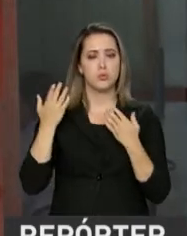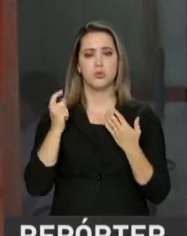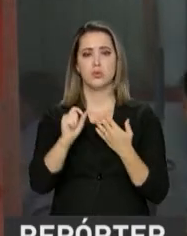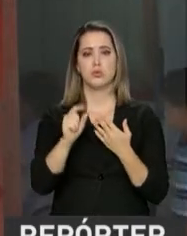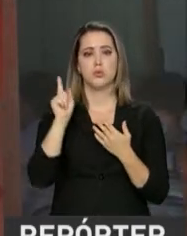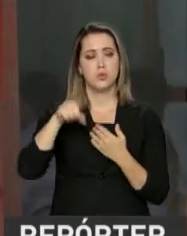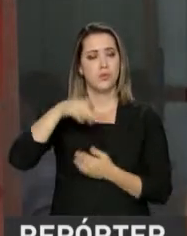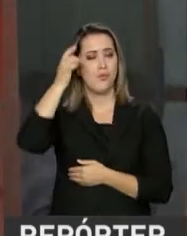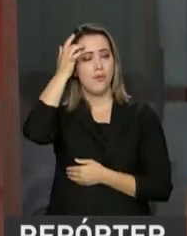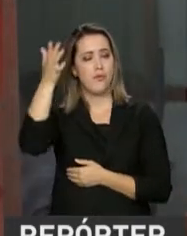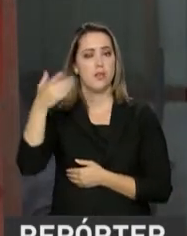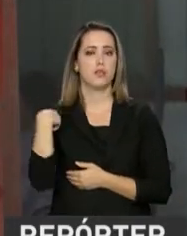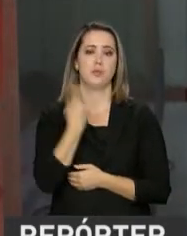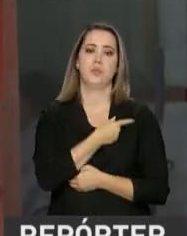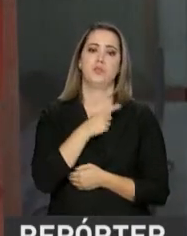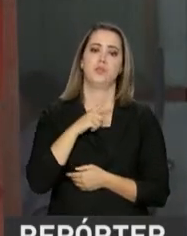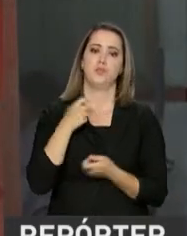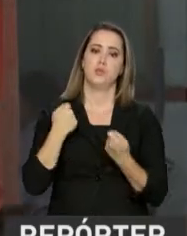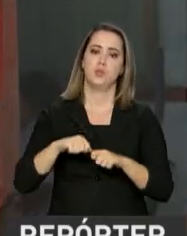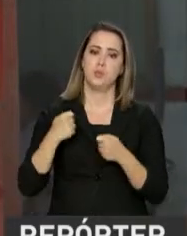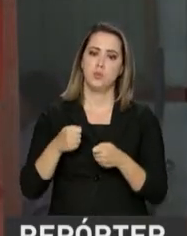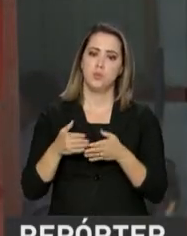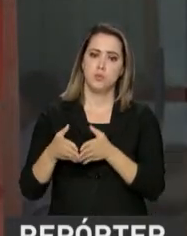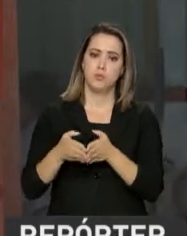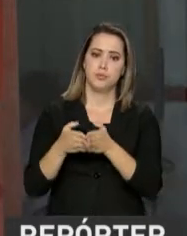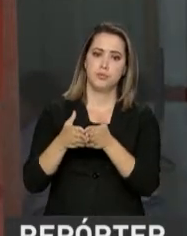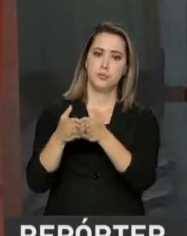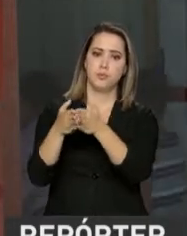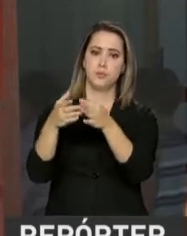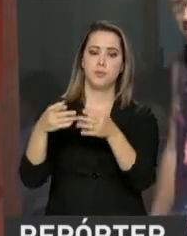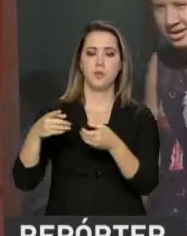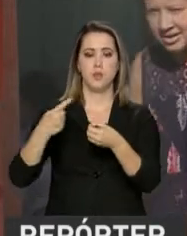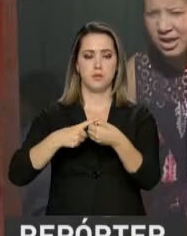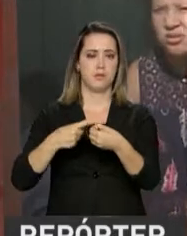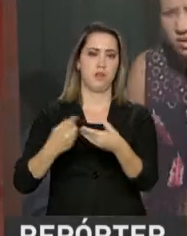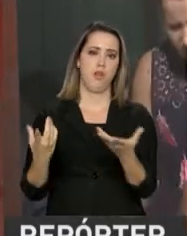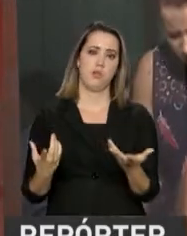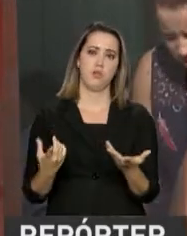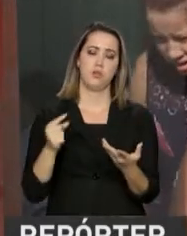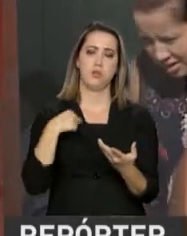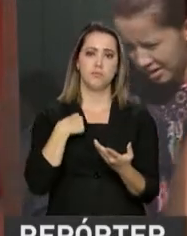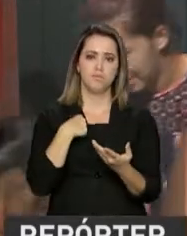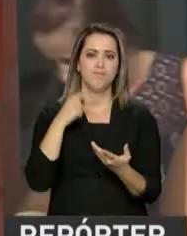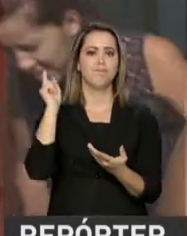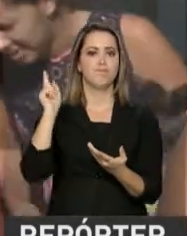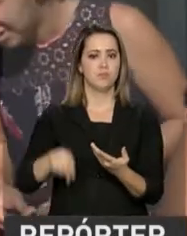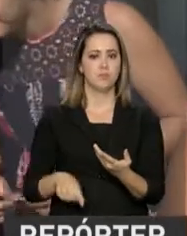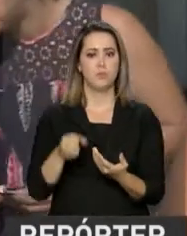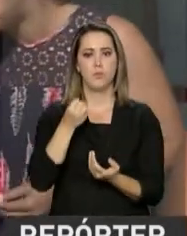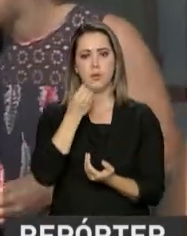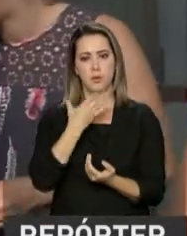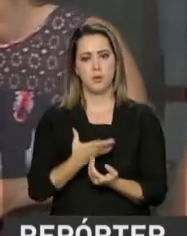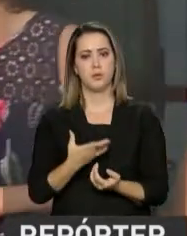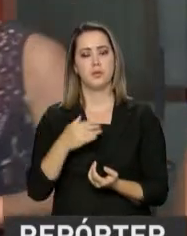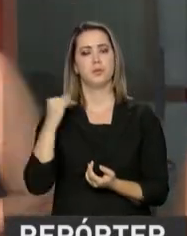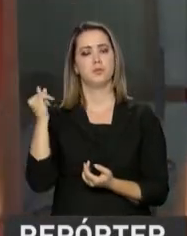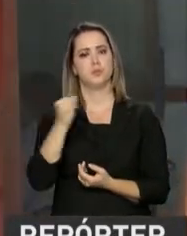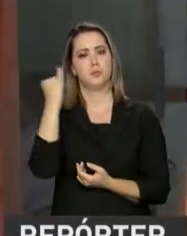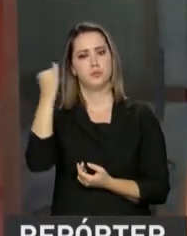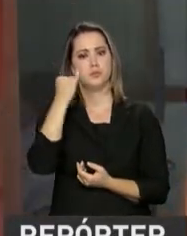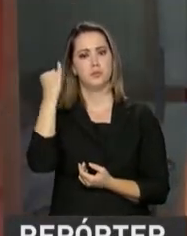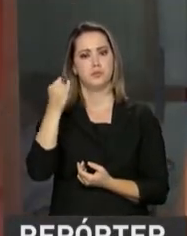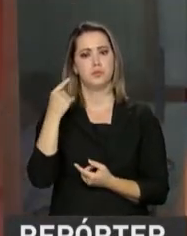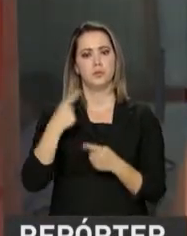se torna fácil para a gente, né? Não ter que se deslocar até a cidade. Então, assim, para mim, no caso, é muito importante por conta